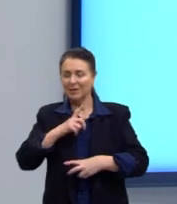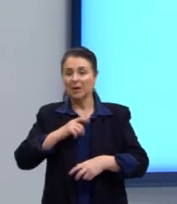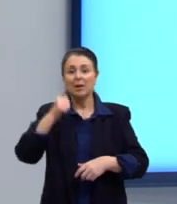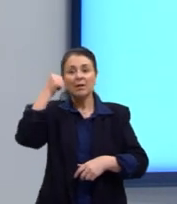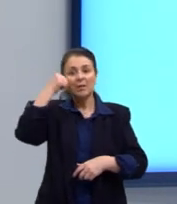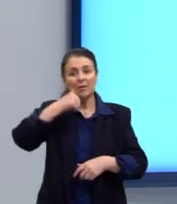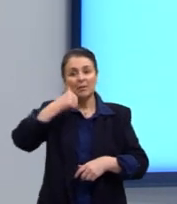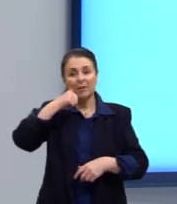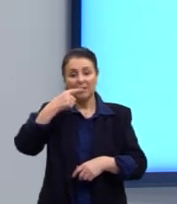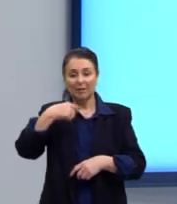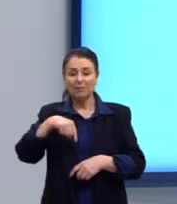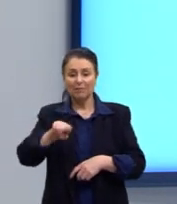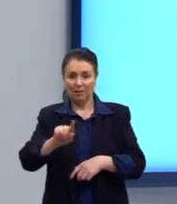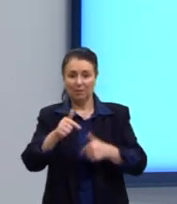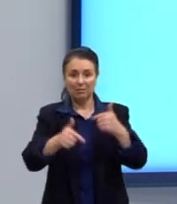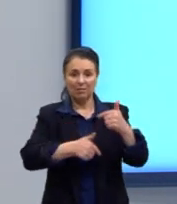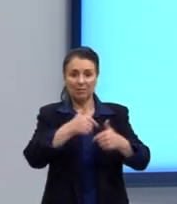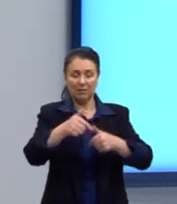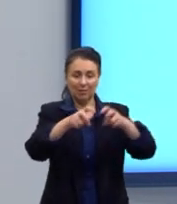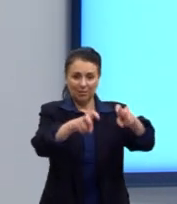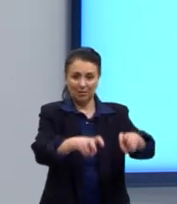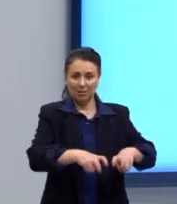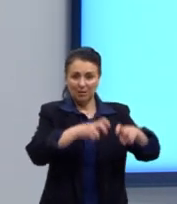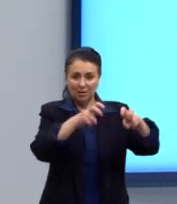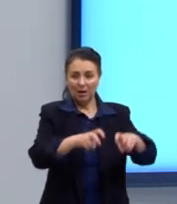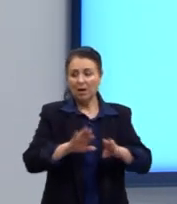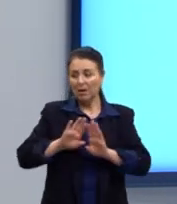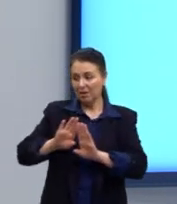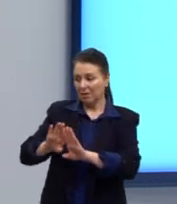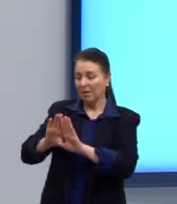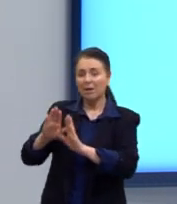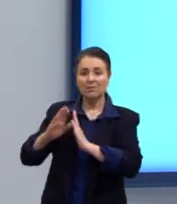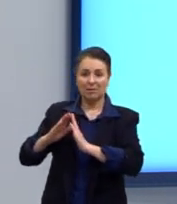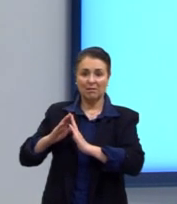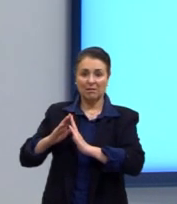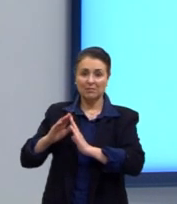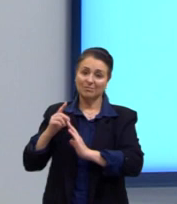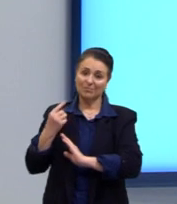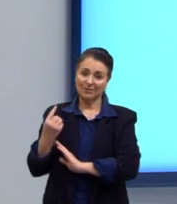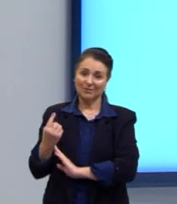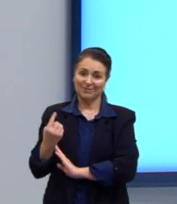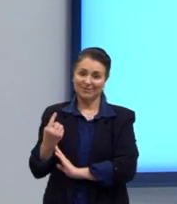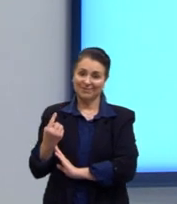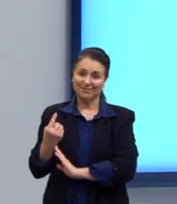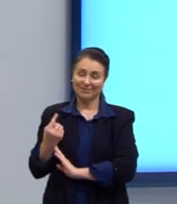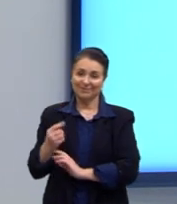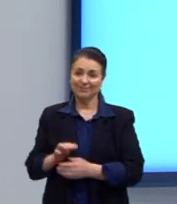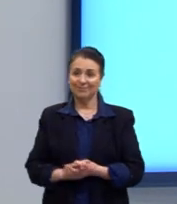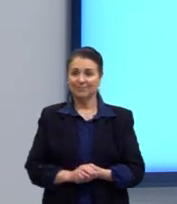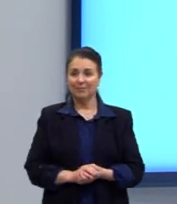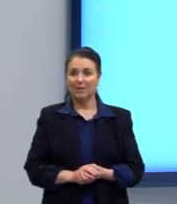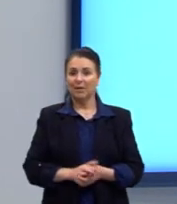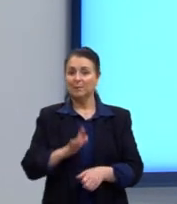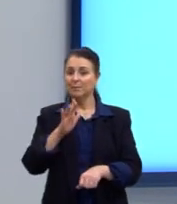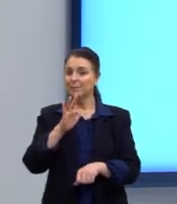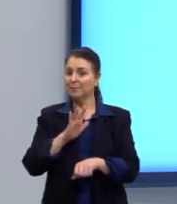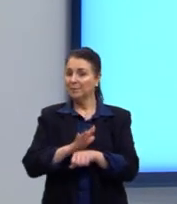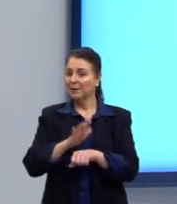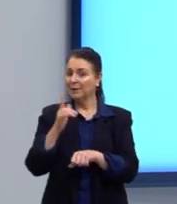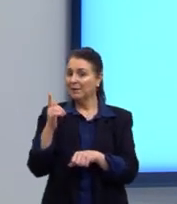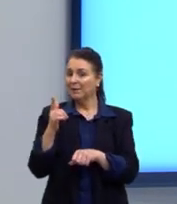mulher que vai para o campo e deixa né a casa mais uma